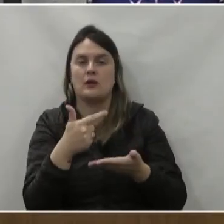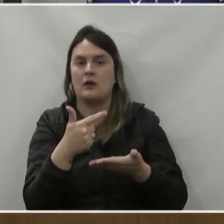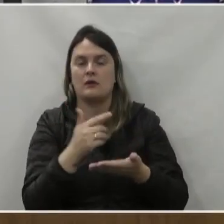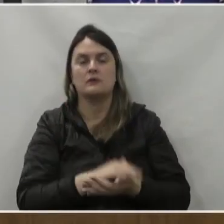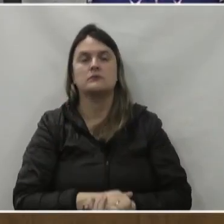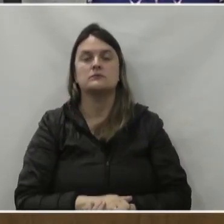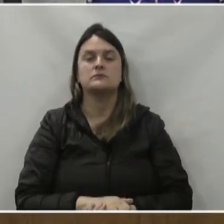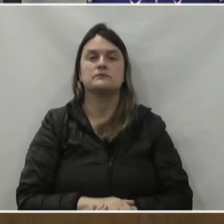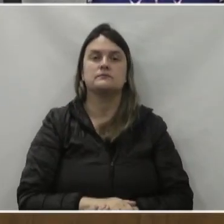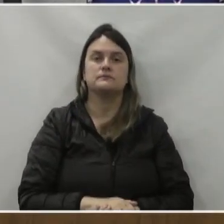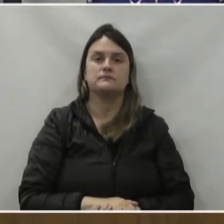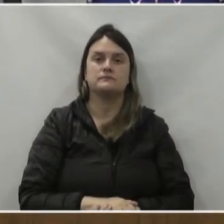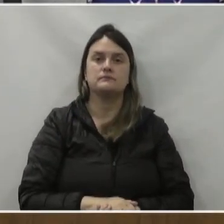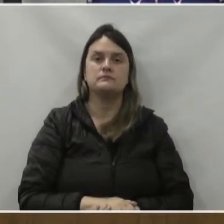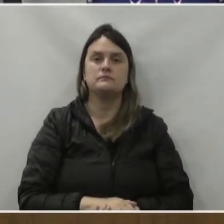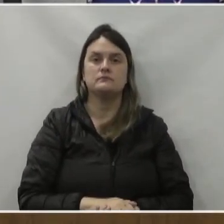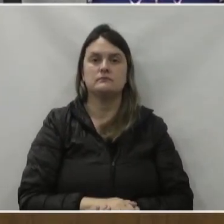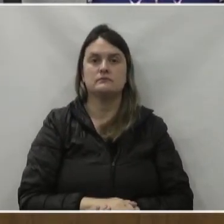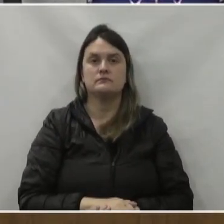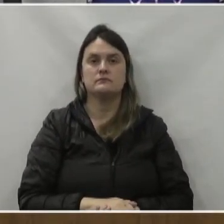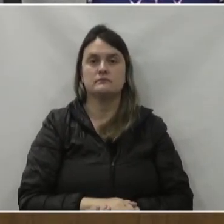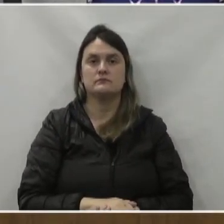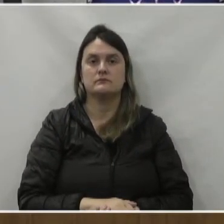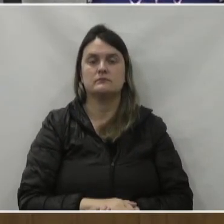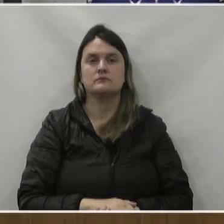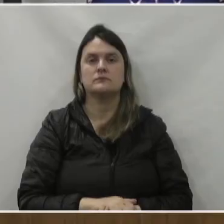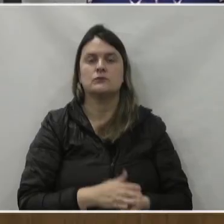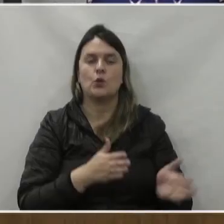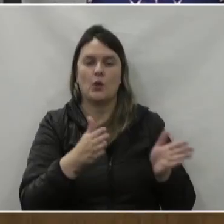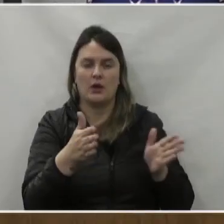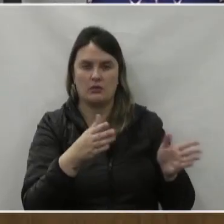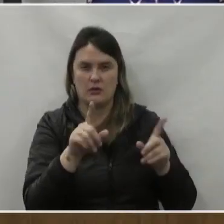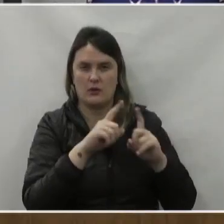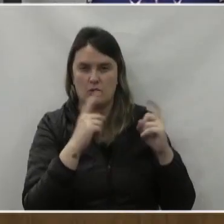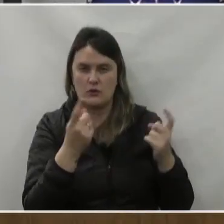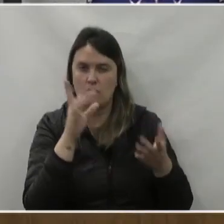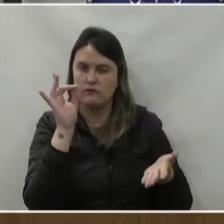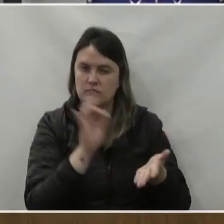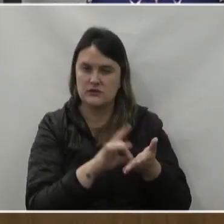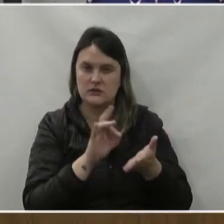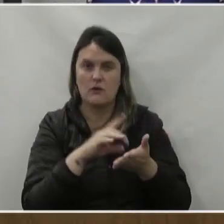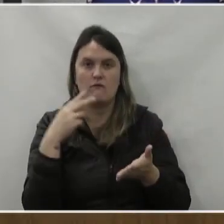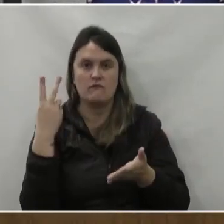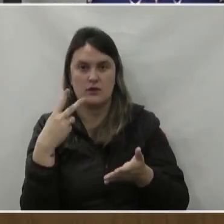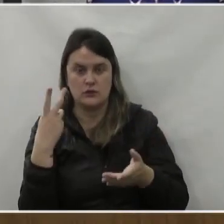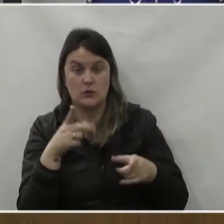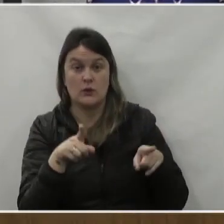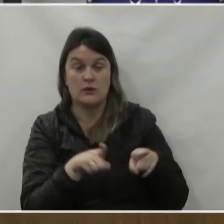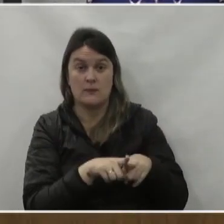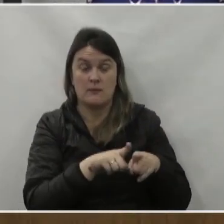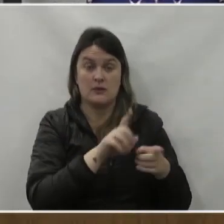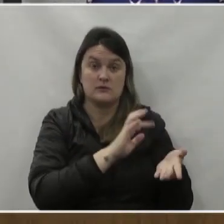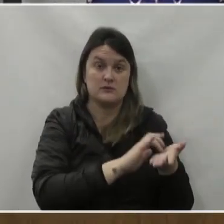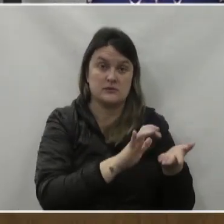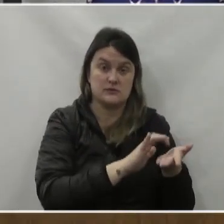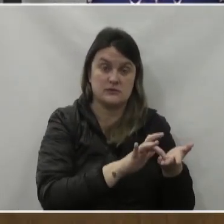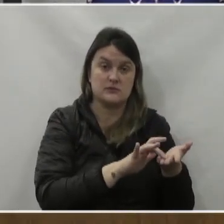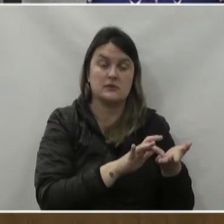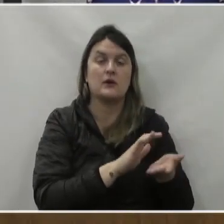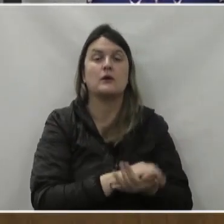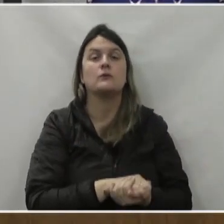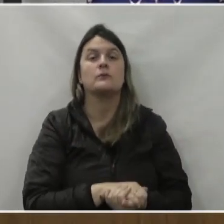maus tratos. Justificativa. Durante a reunião oficial entre os vereadores e o secretário municipal de Meio